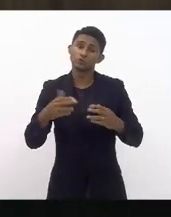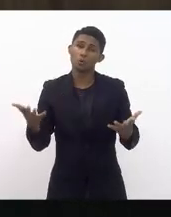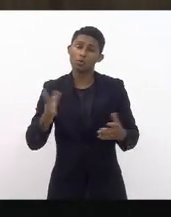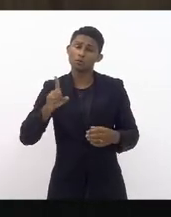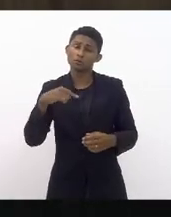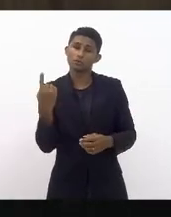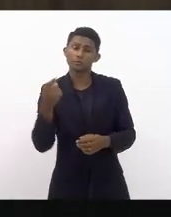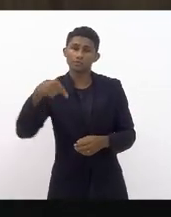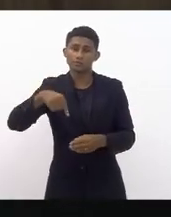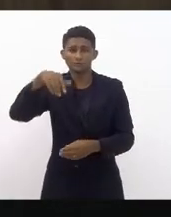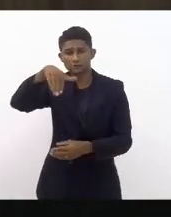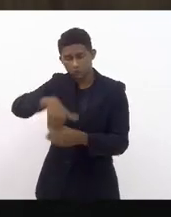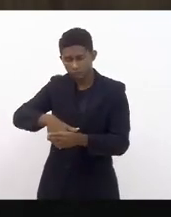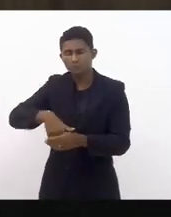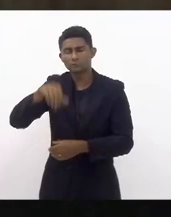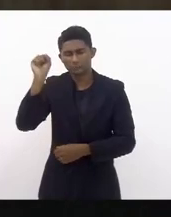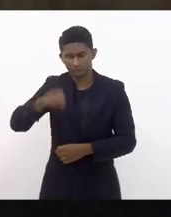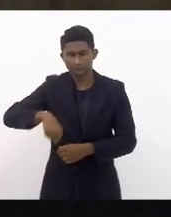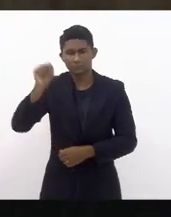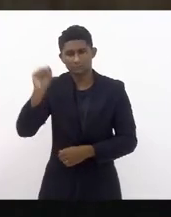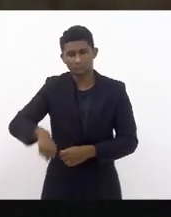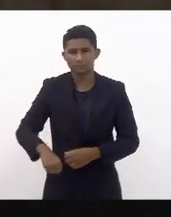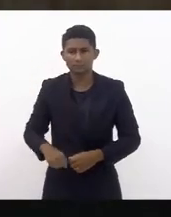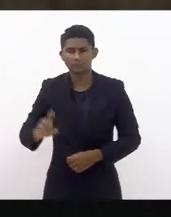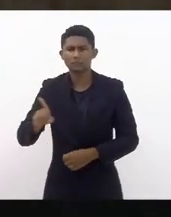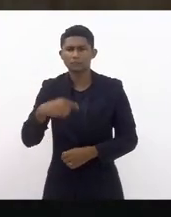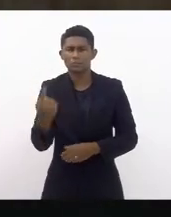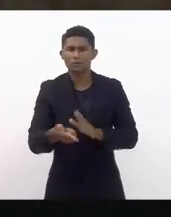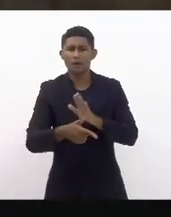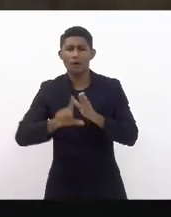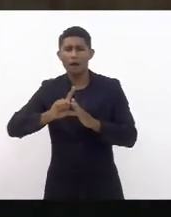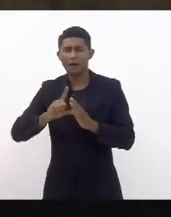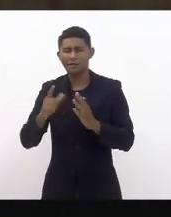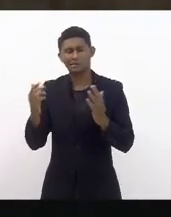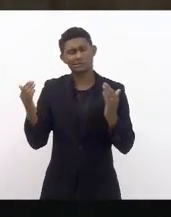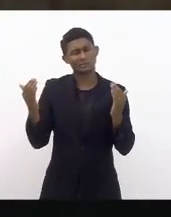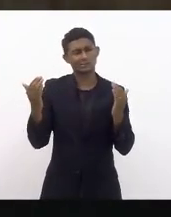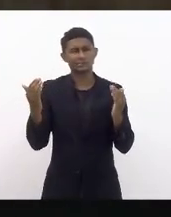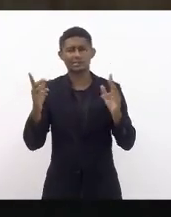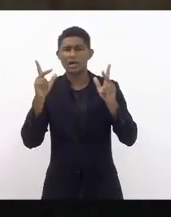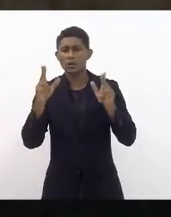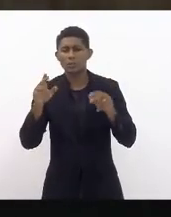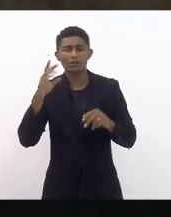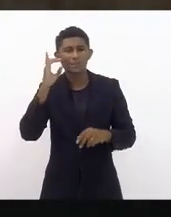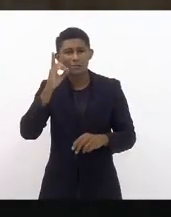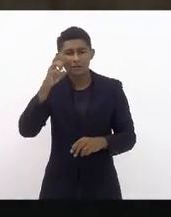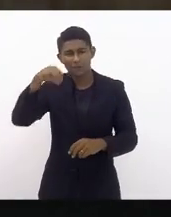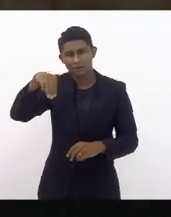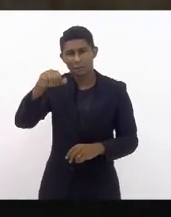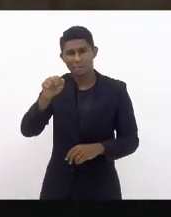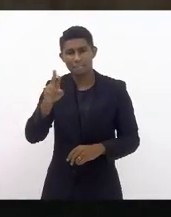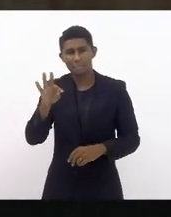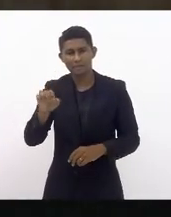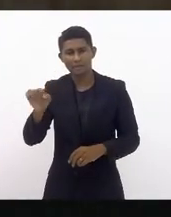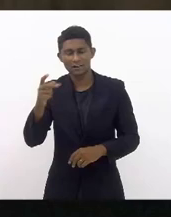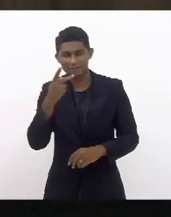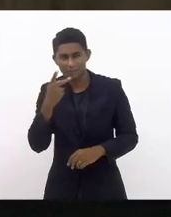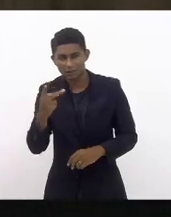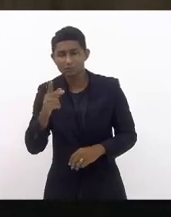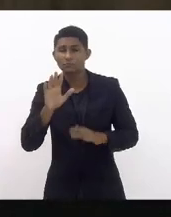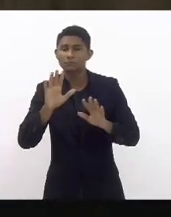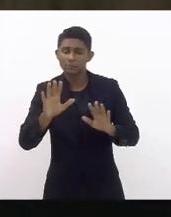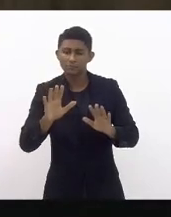votando favorável. Tivemos dúvida, como disse aqui a deputada Marta Rocha, mas